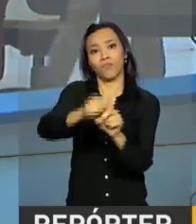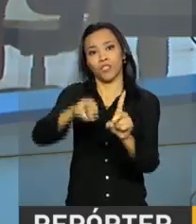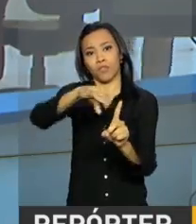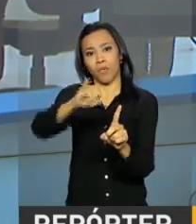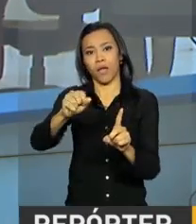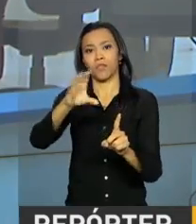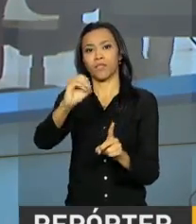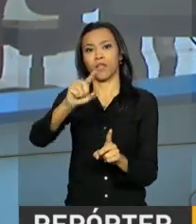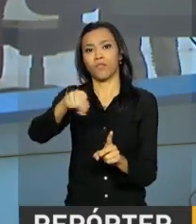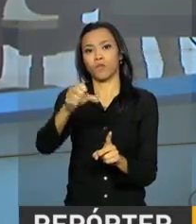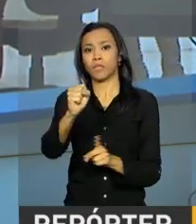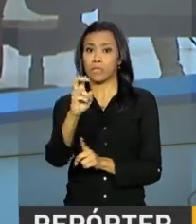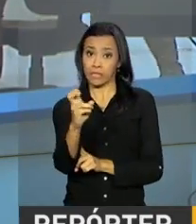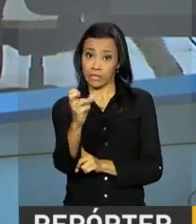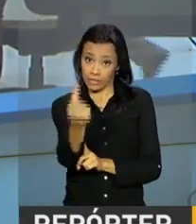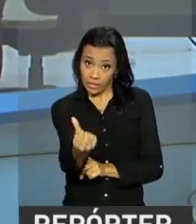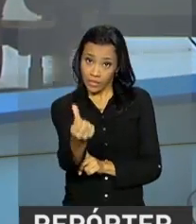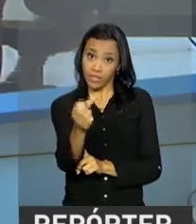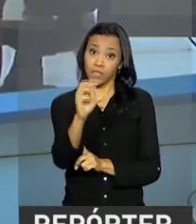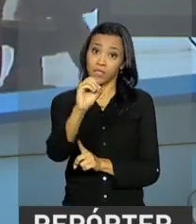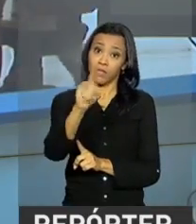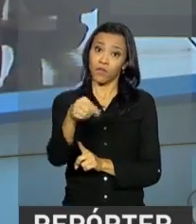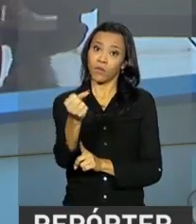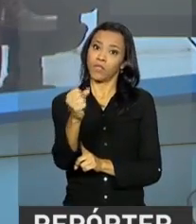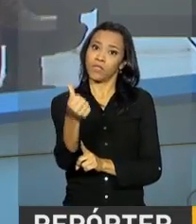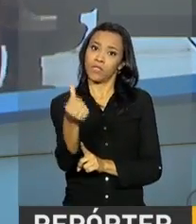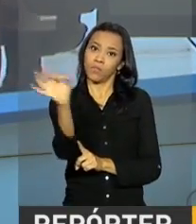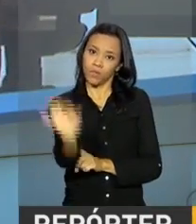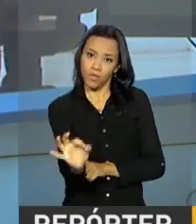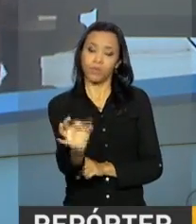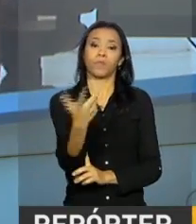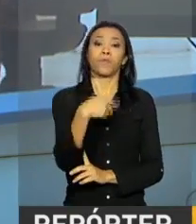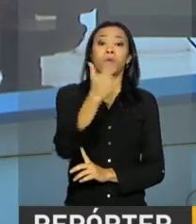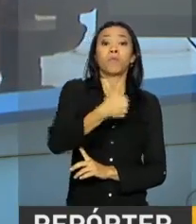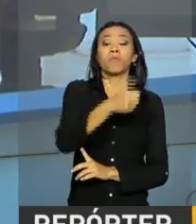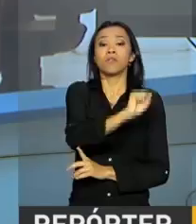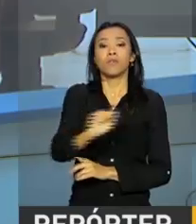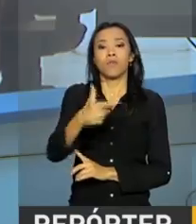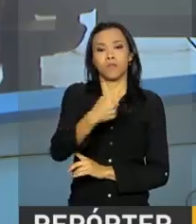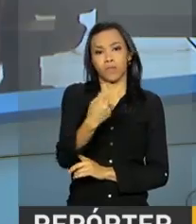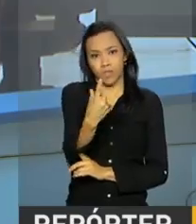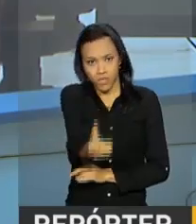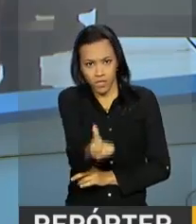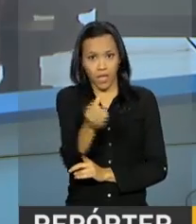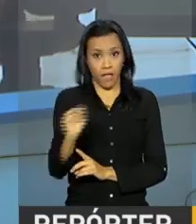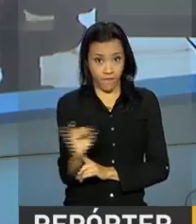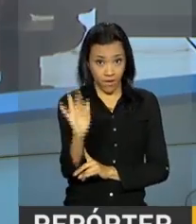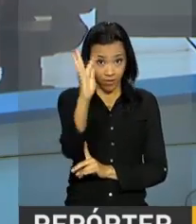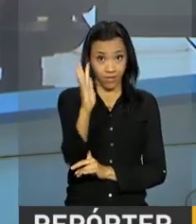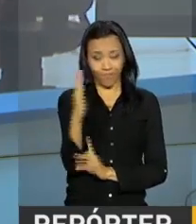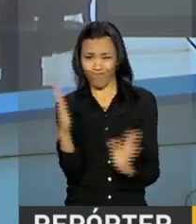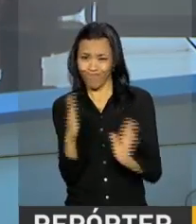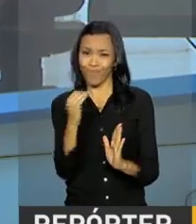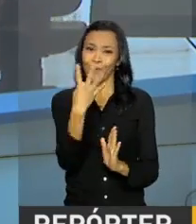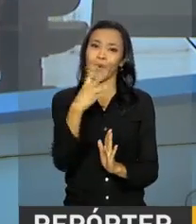de 0,86%. No primeiro semestre de 2016, a inflação se situou em